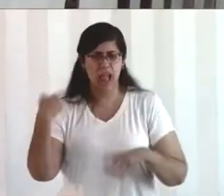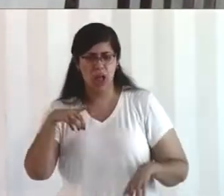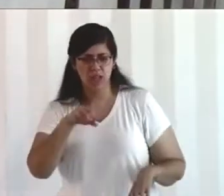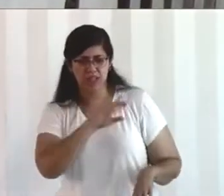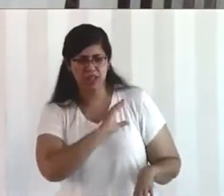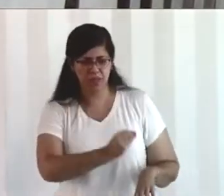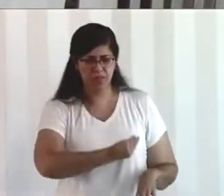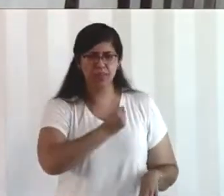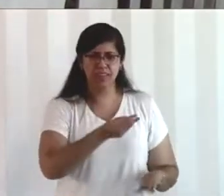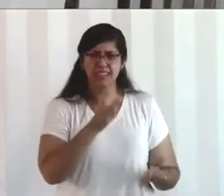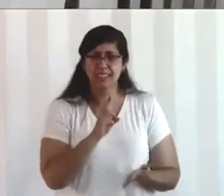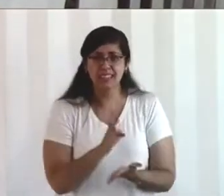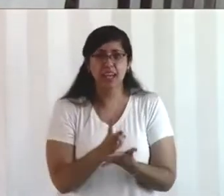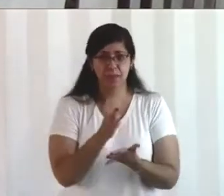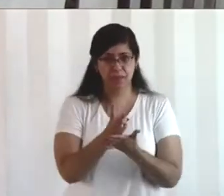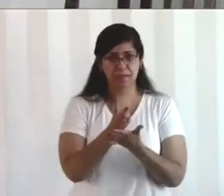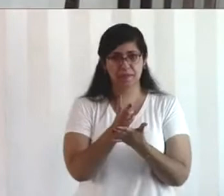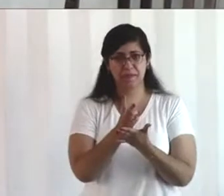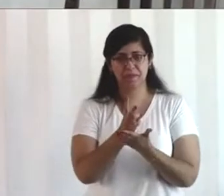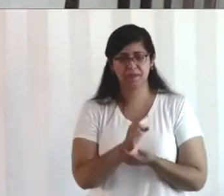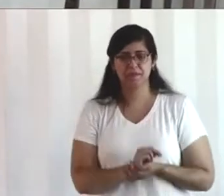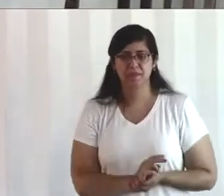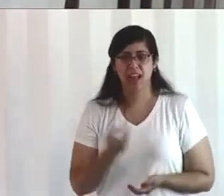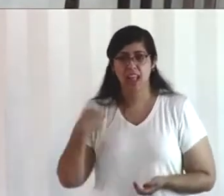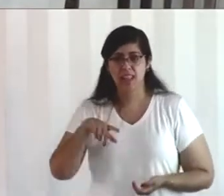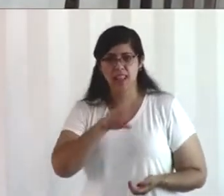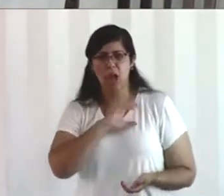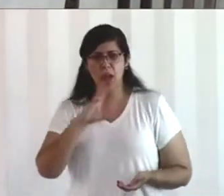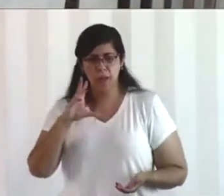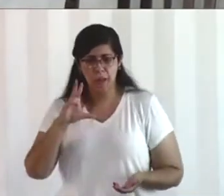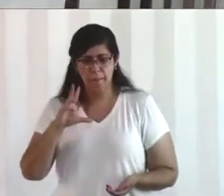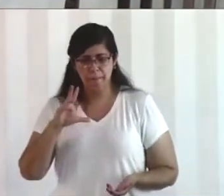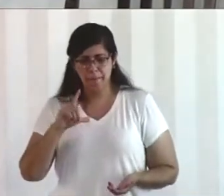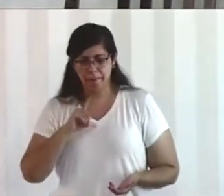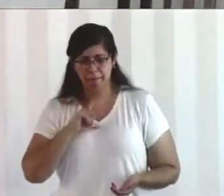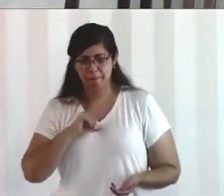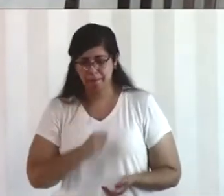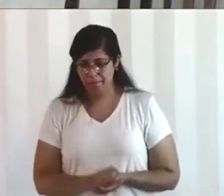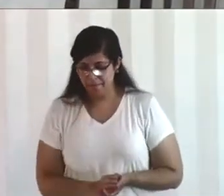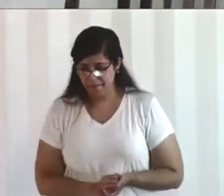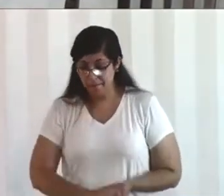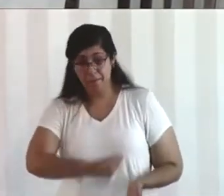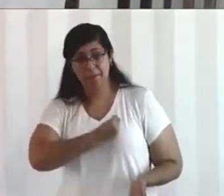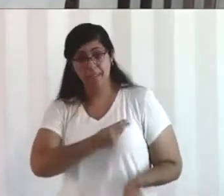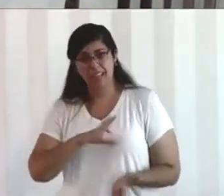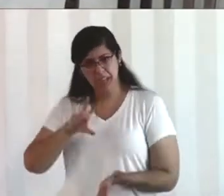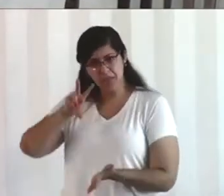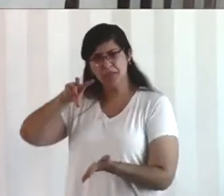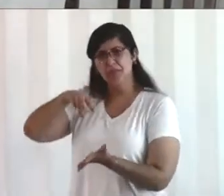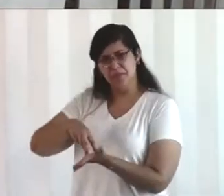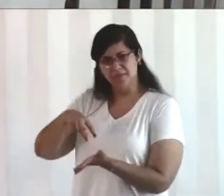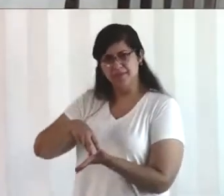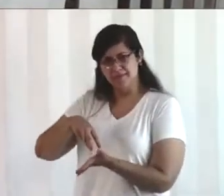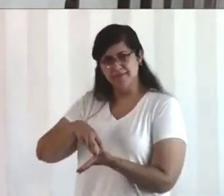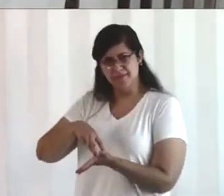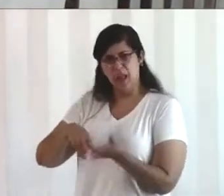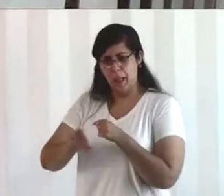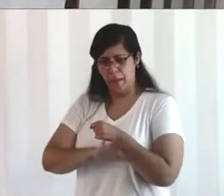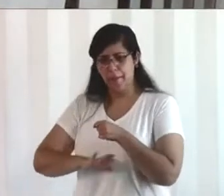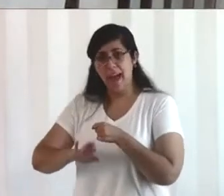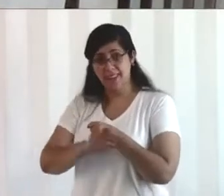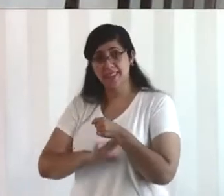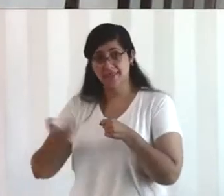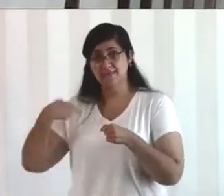que possamos andar de uma maneira adequada com Deus, tudo isso é lícito. Devemos fazer